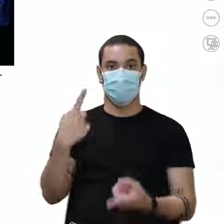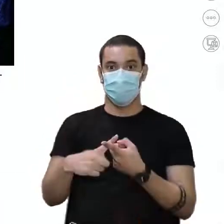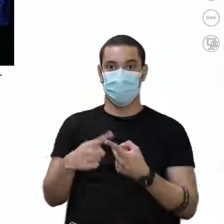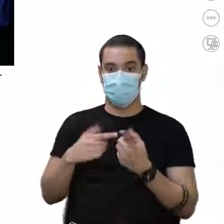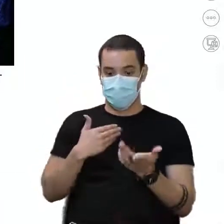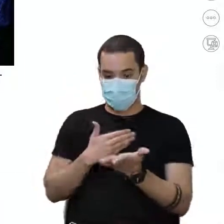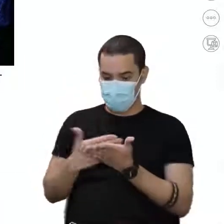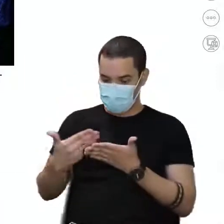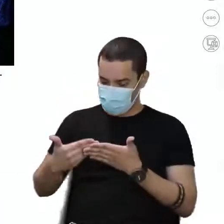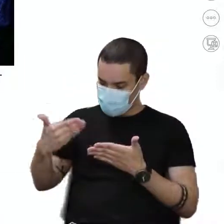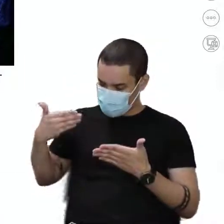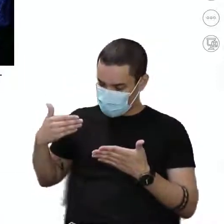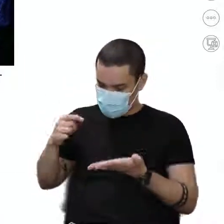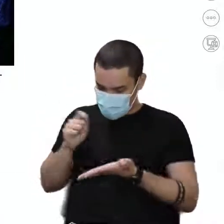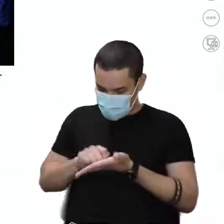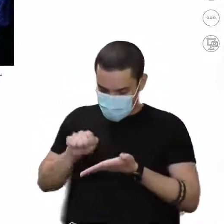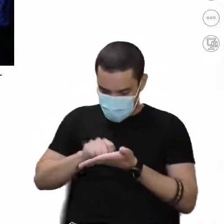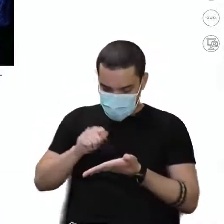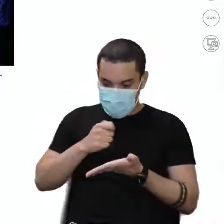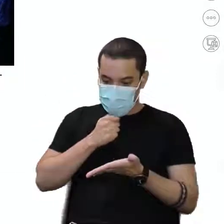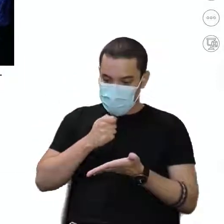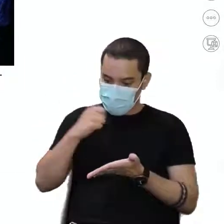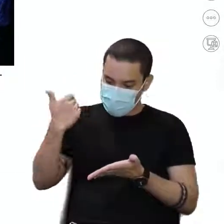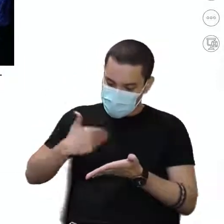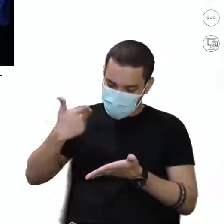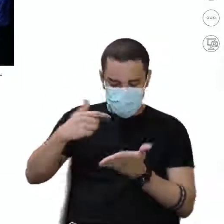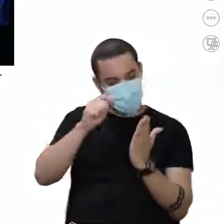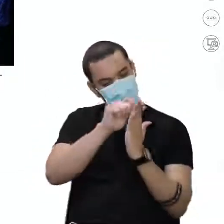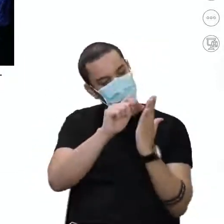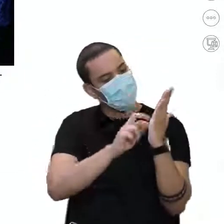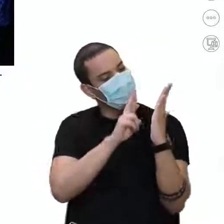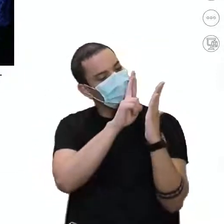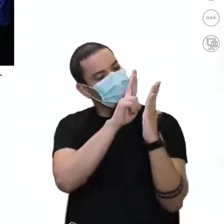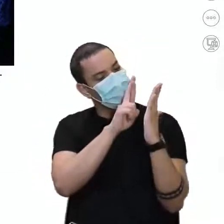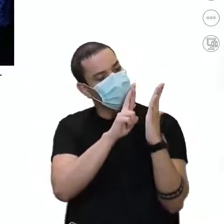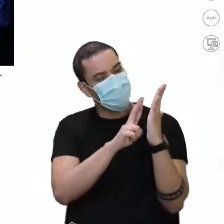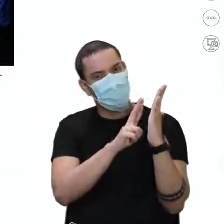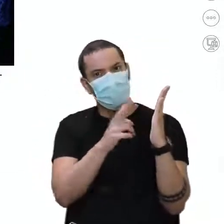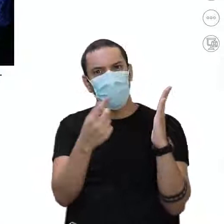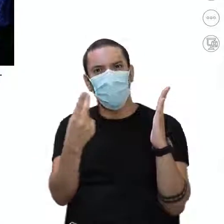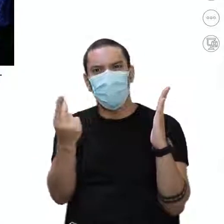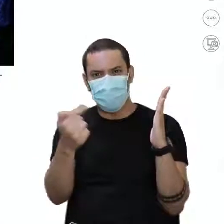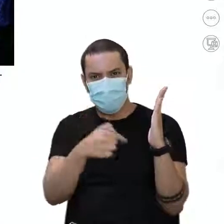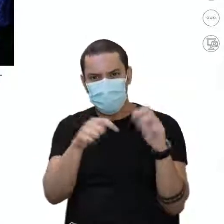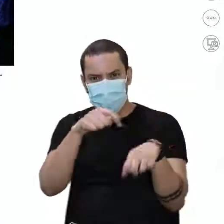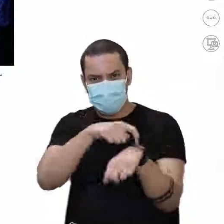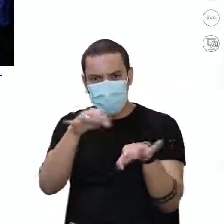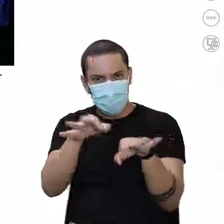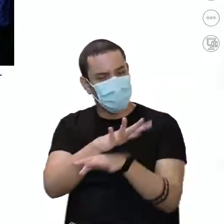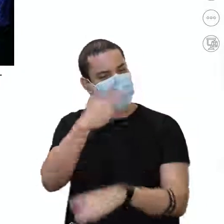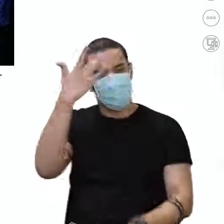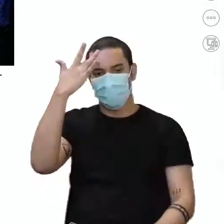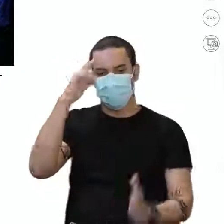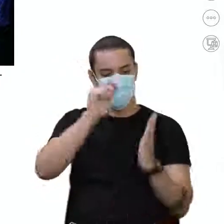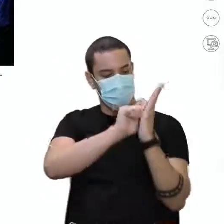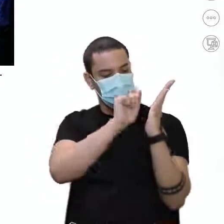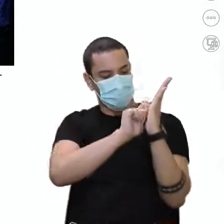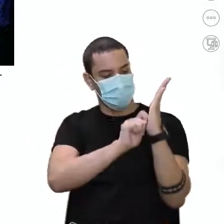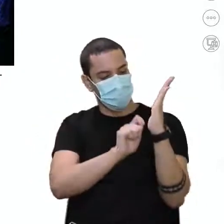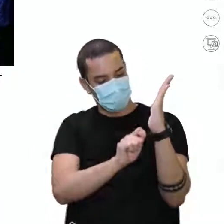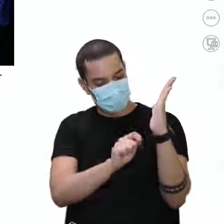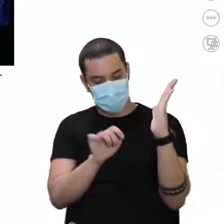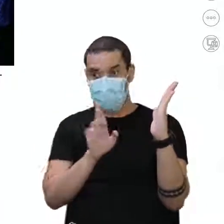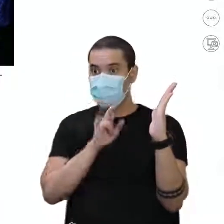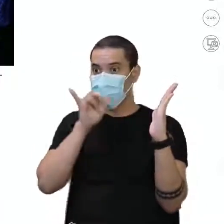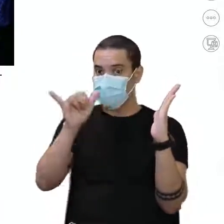momento lá atrás e ainda está em andamento. Aí ele fala, how long has Tim